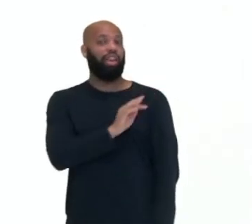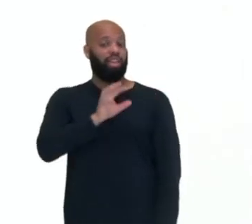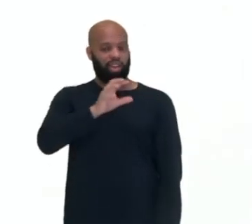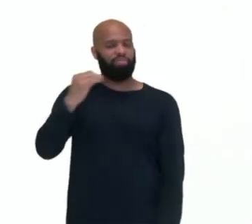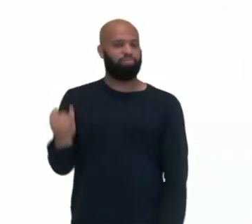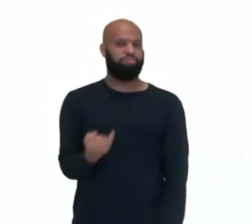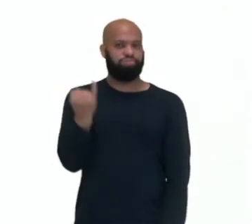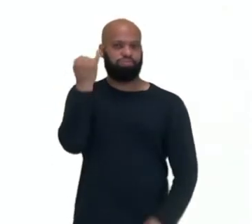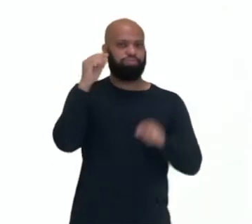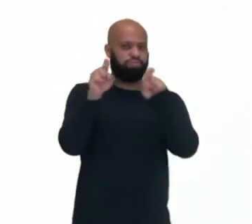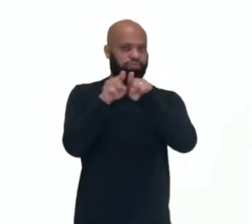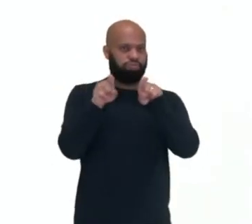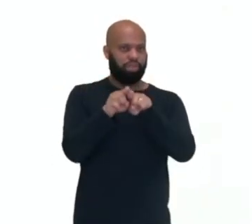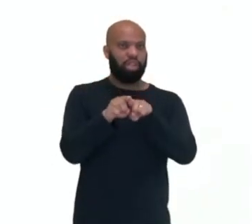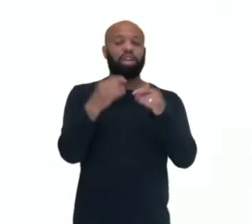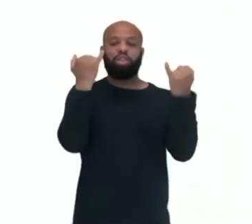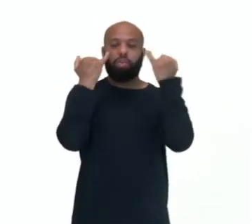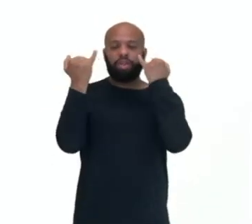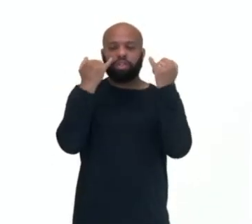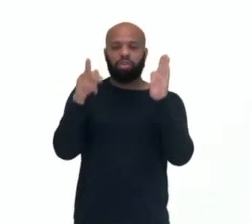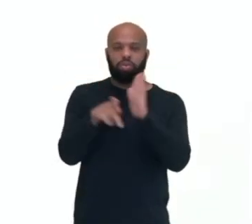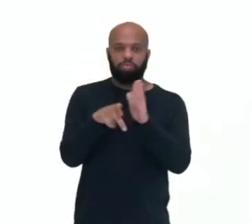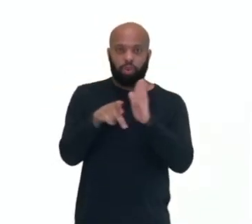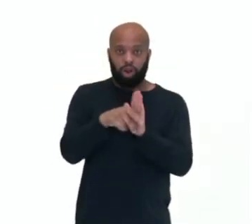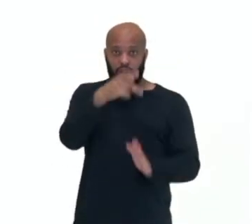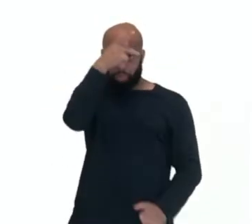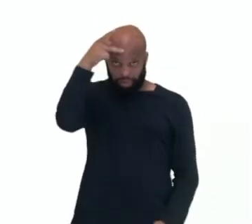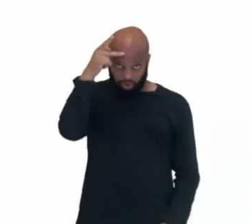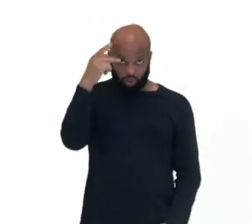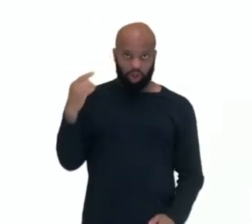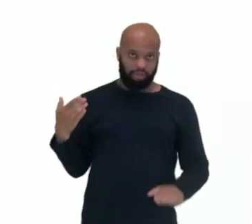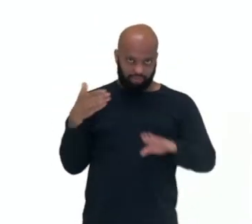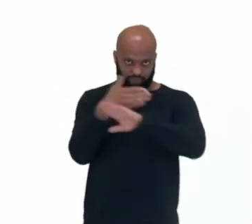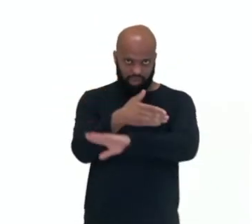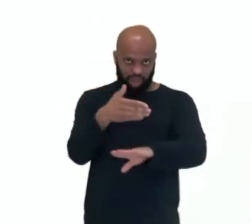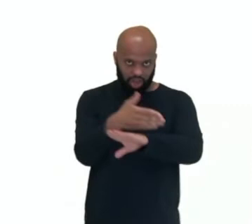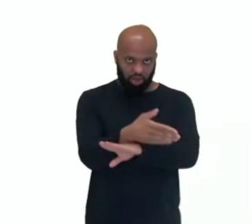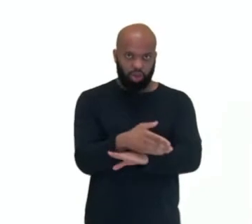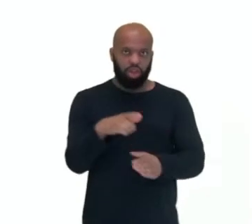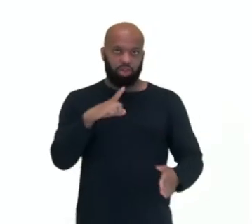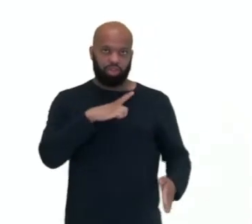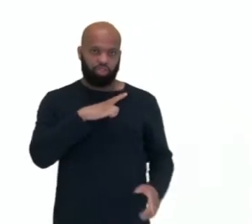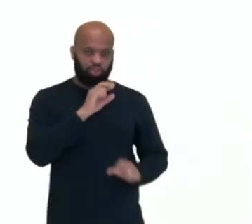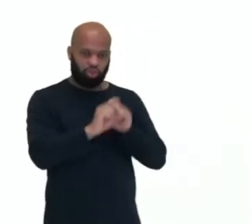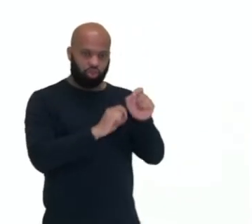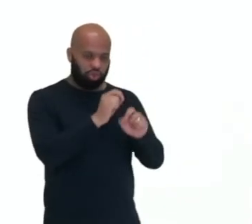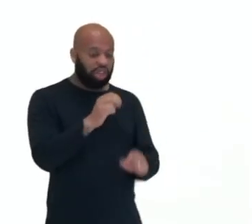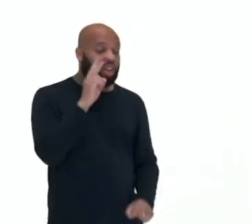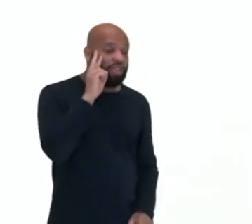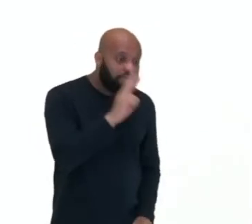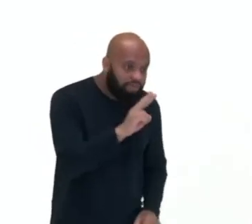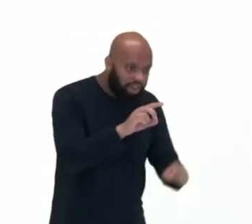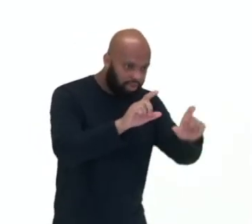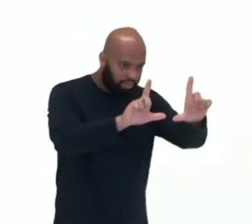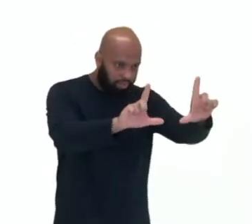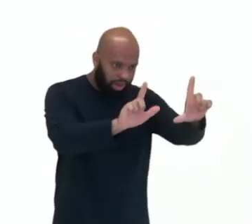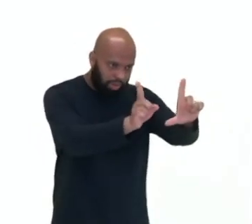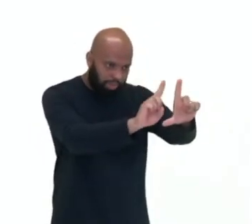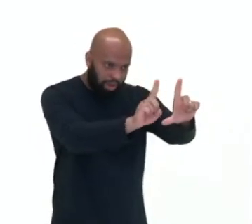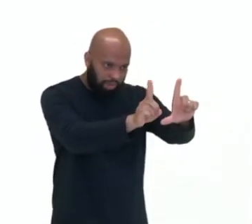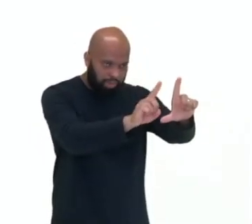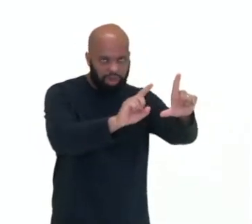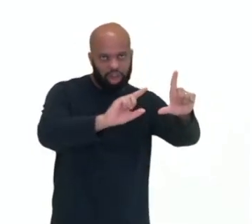importante. Informações das leituras anteriores e a leitura daquele mês, o qual está especificado por